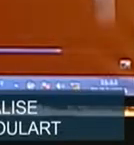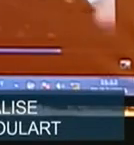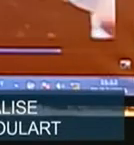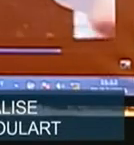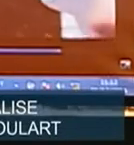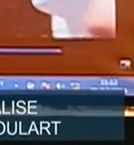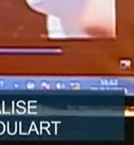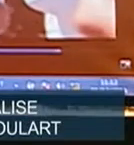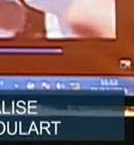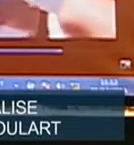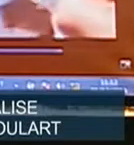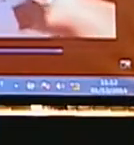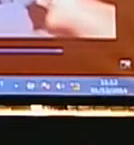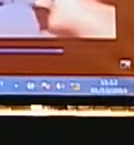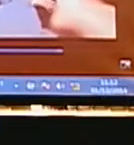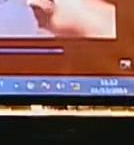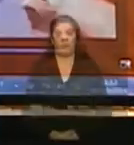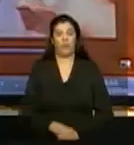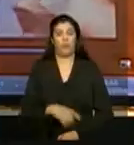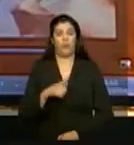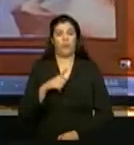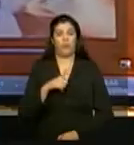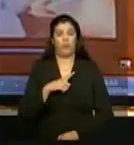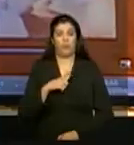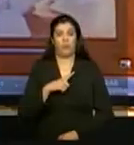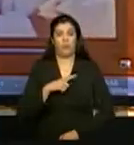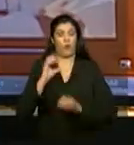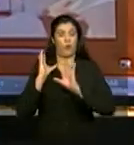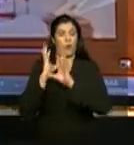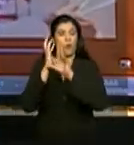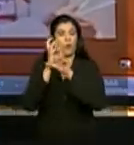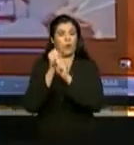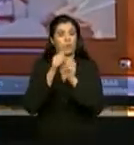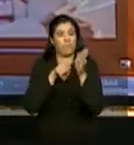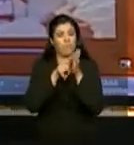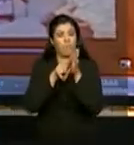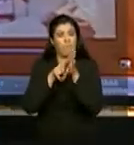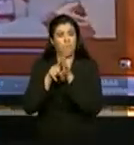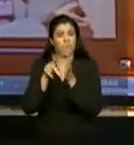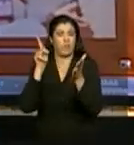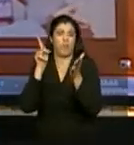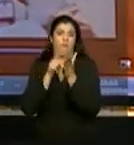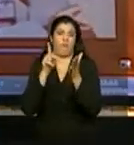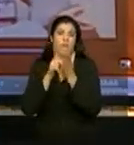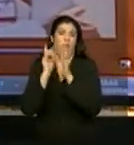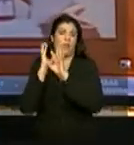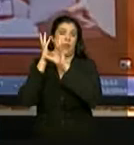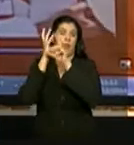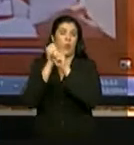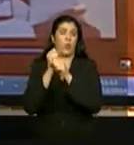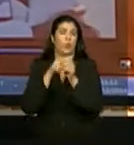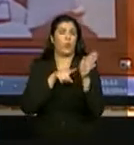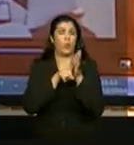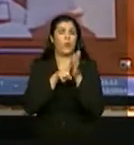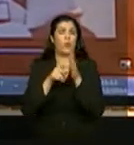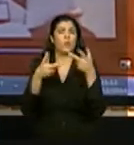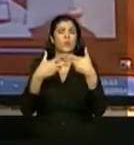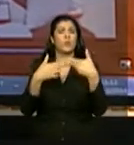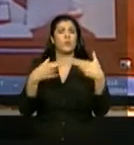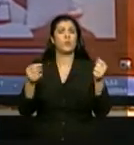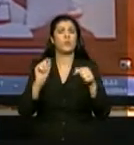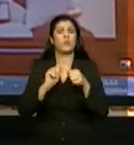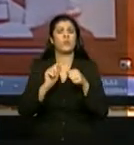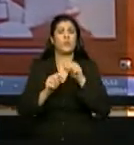depois leve contra o sion na verdade histórica sempre estamos buscando e pelos elementos da base da democracia